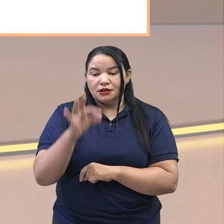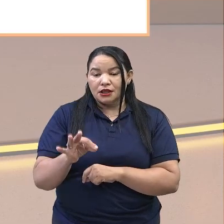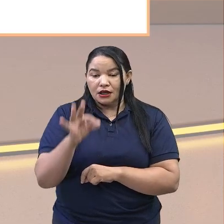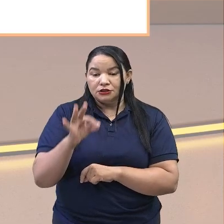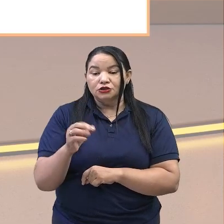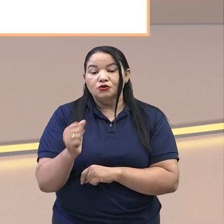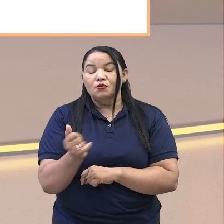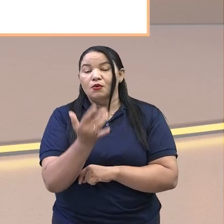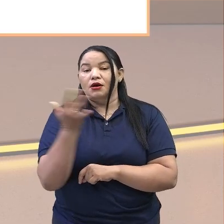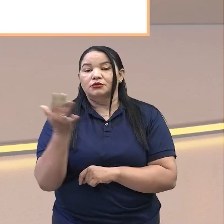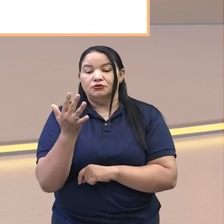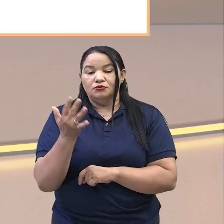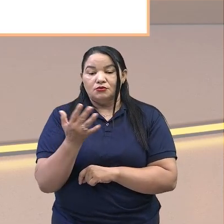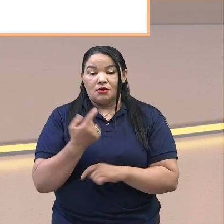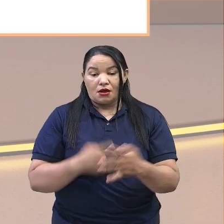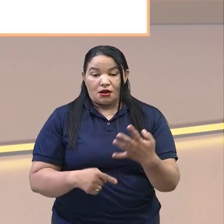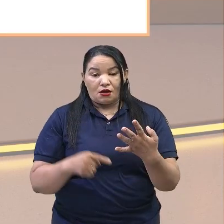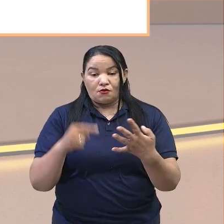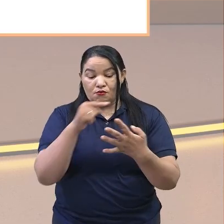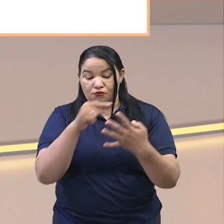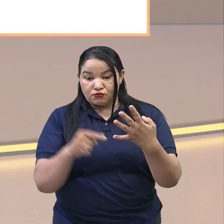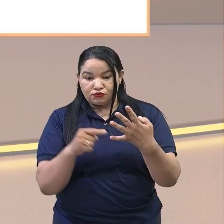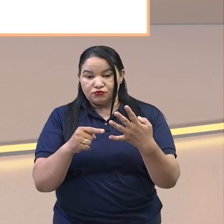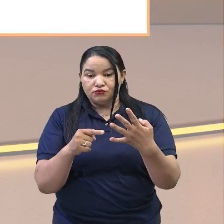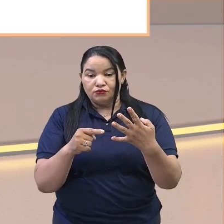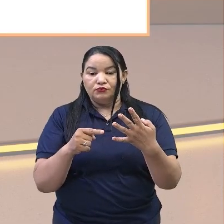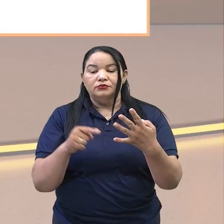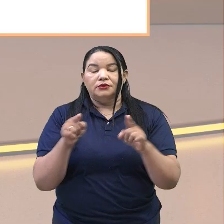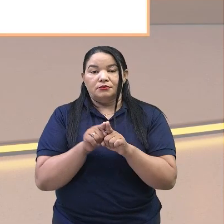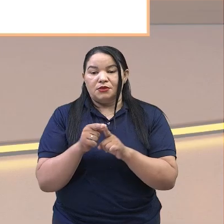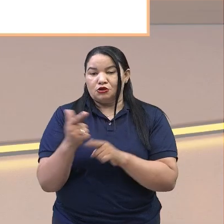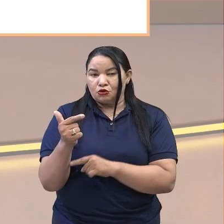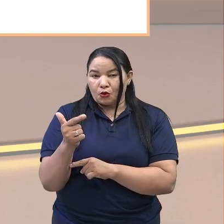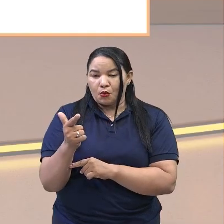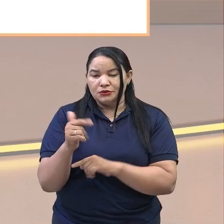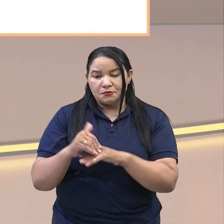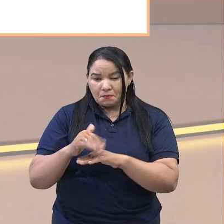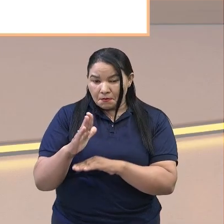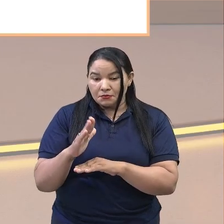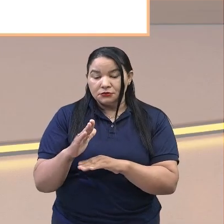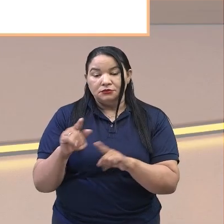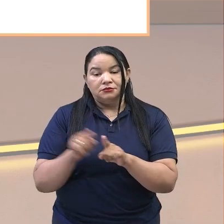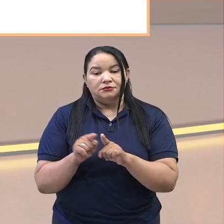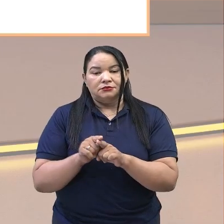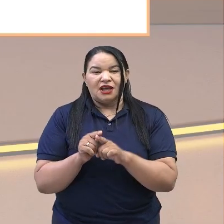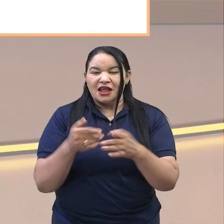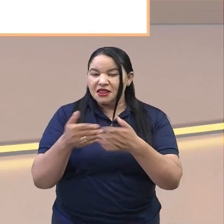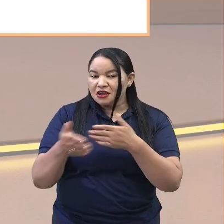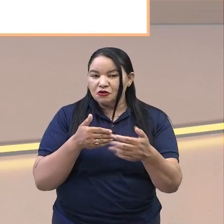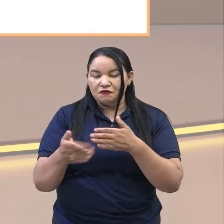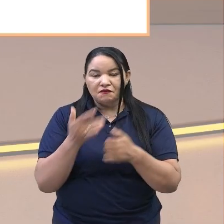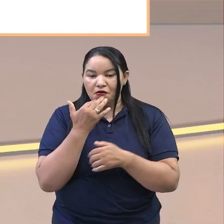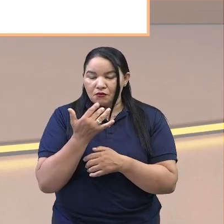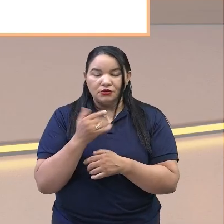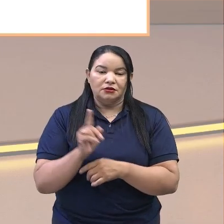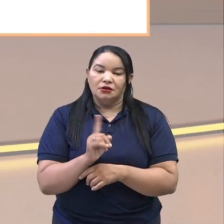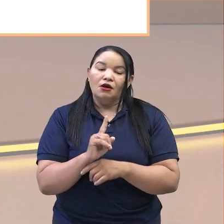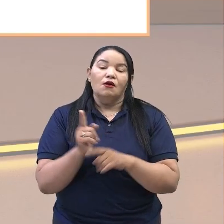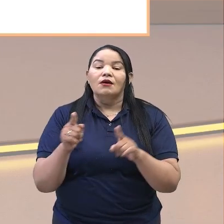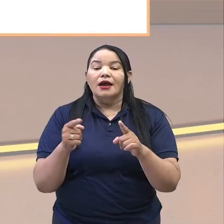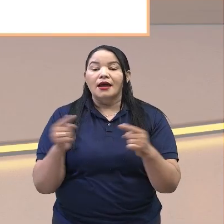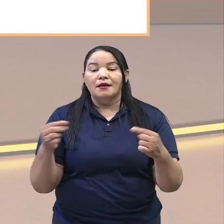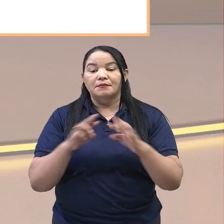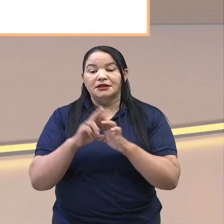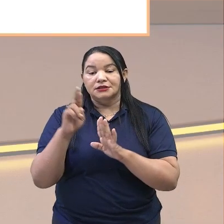de 12%. Então, essas cores aí, elas não são aleatórias. Elas representam esses valores da